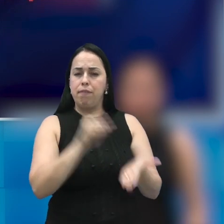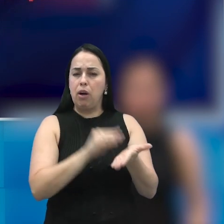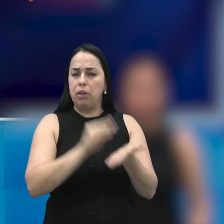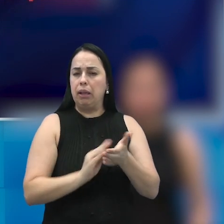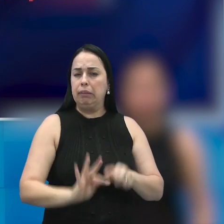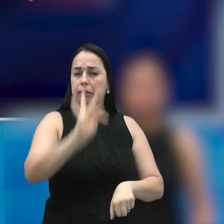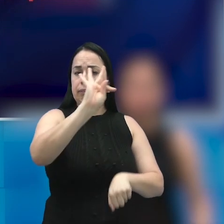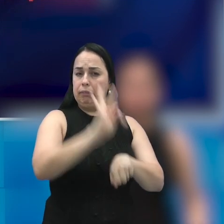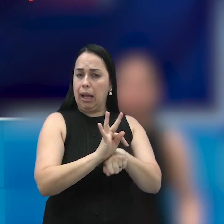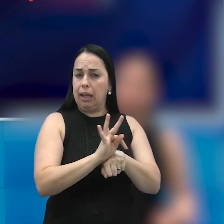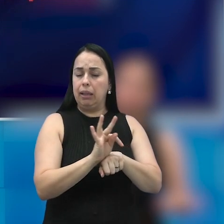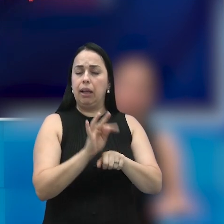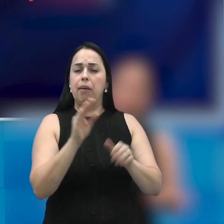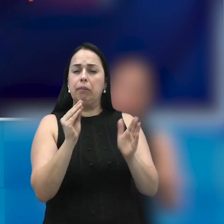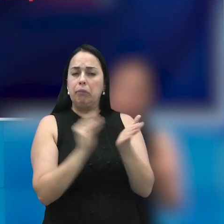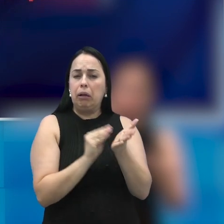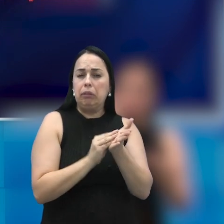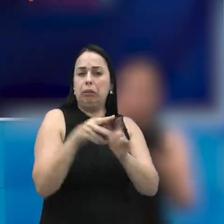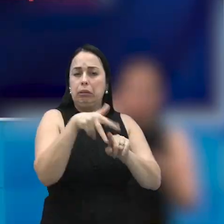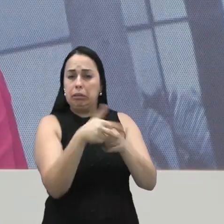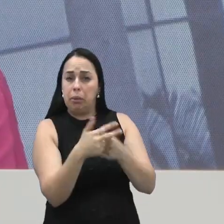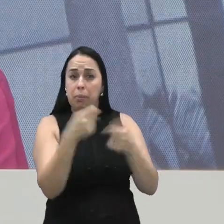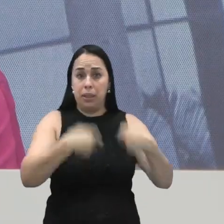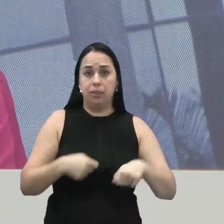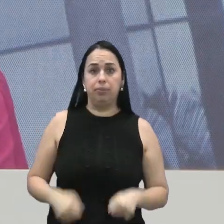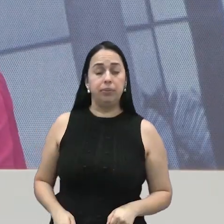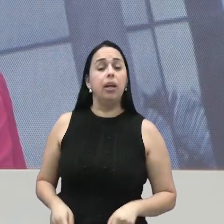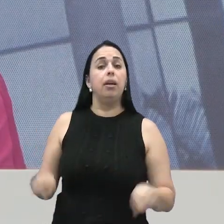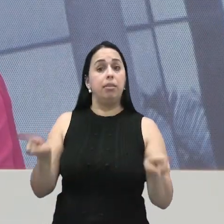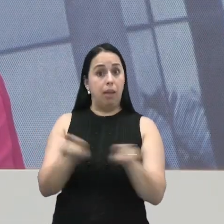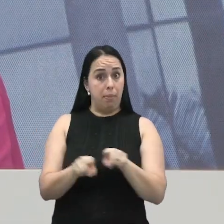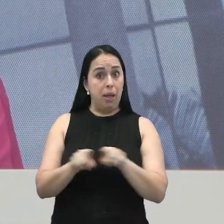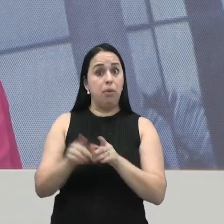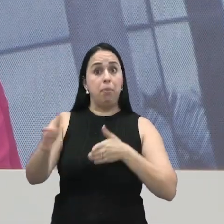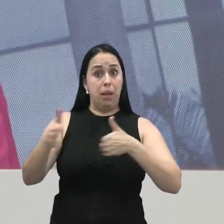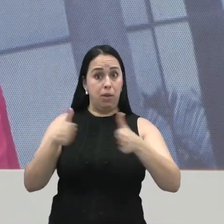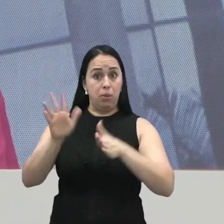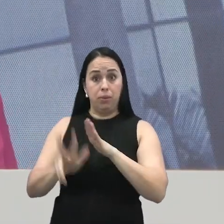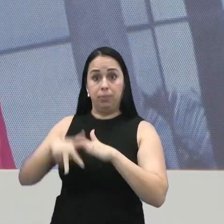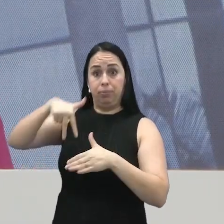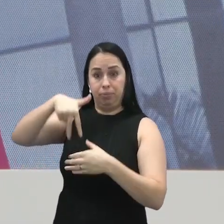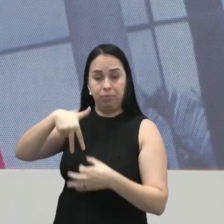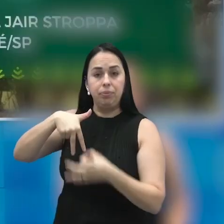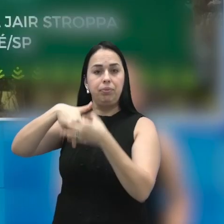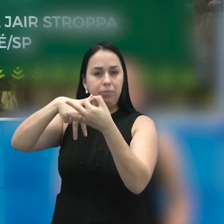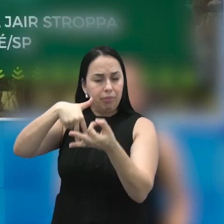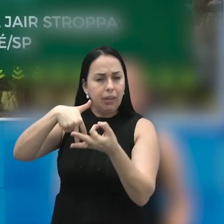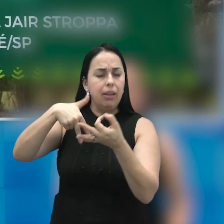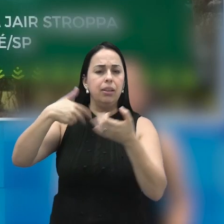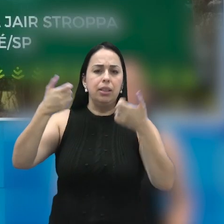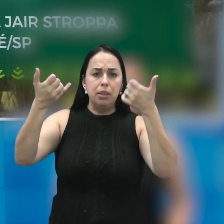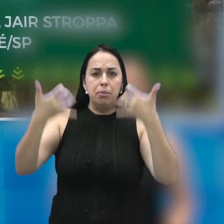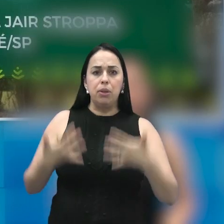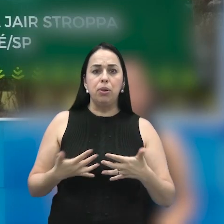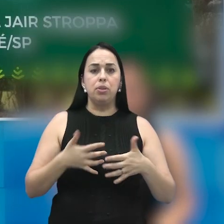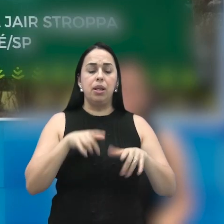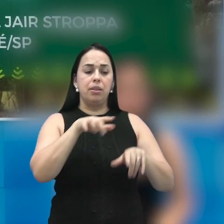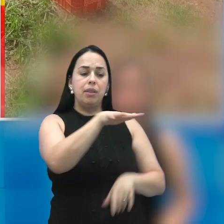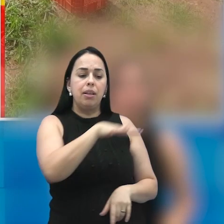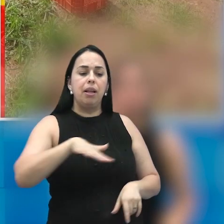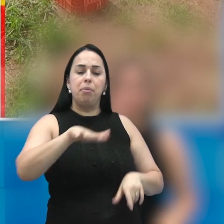técnicas apresentadas no edital licitatório. Também no pinga-fogo, a vereadora Amélia Naomi comentou sobre uma